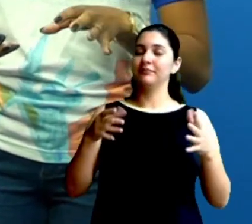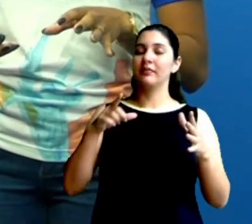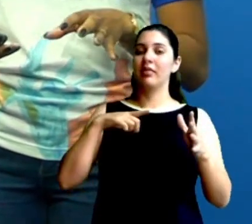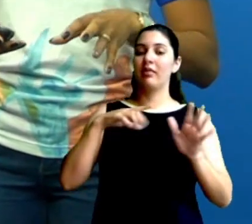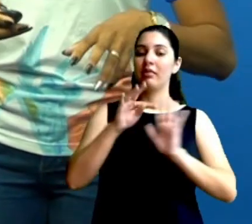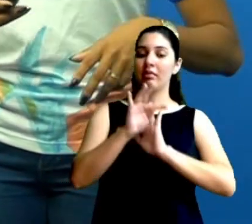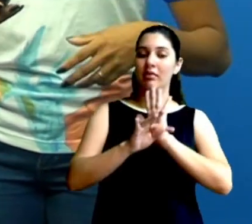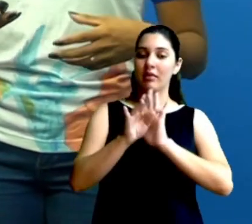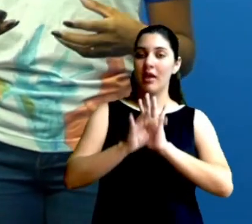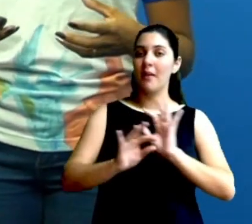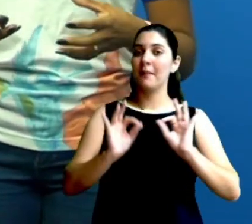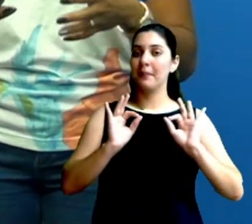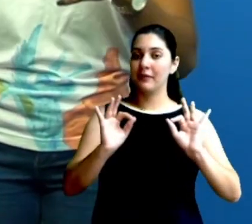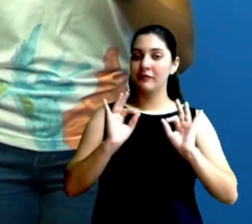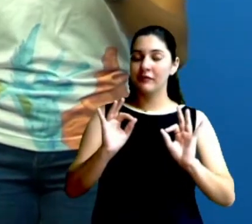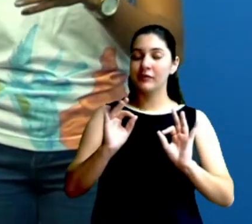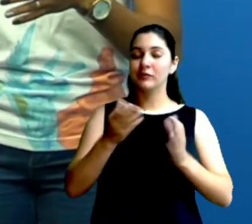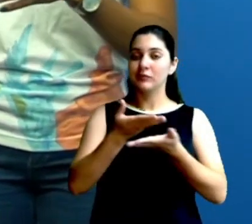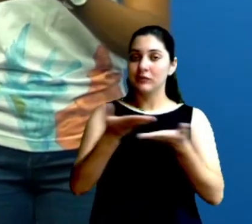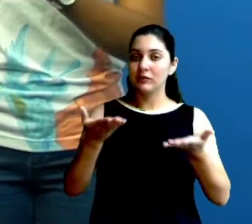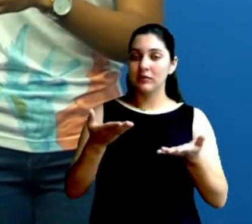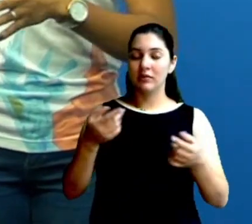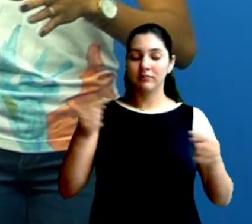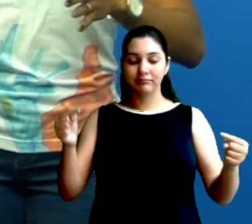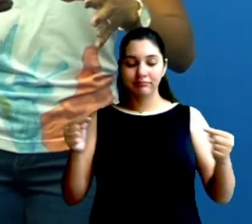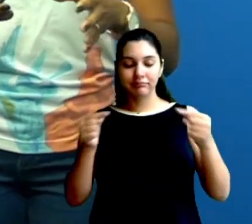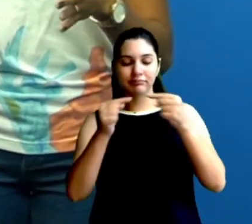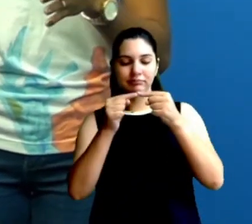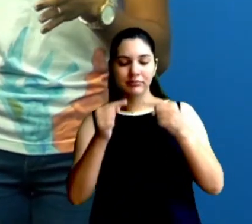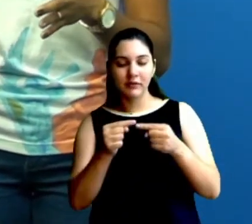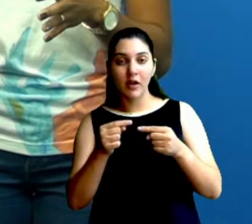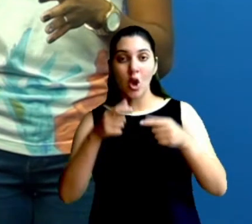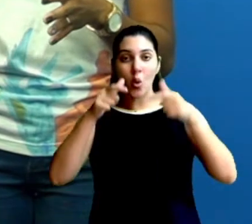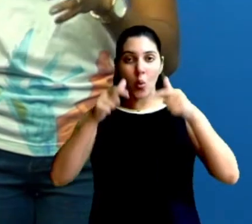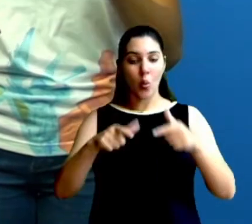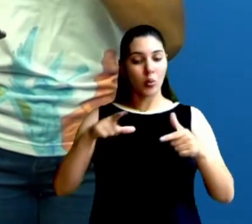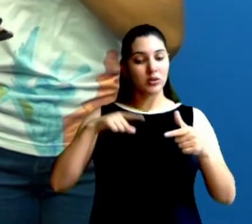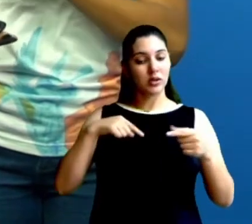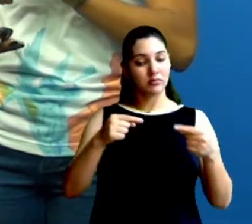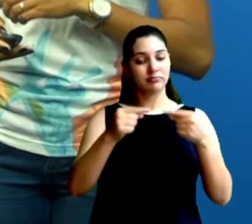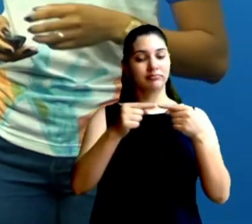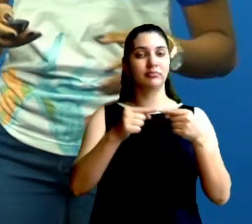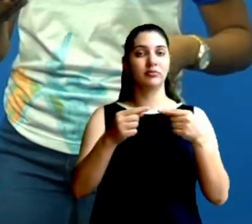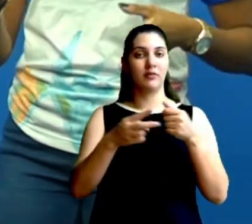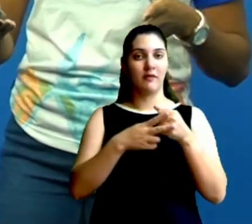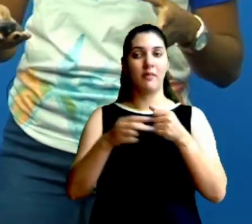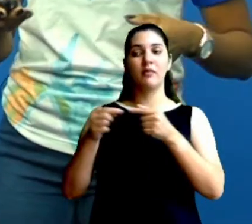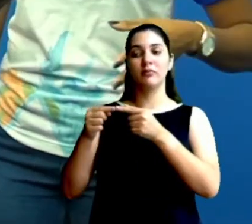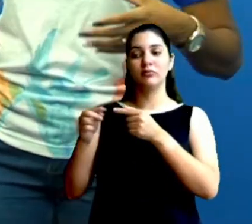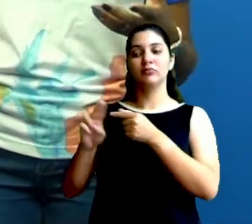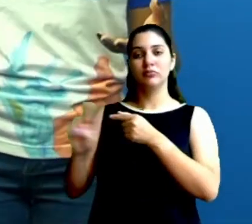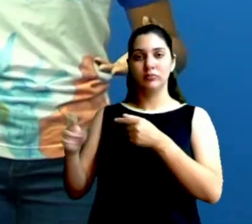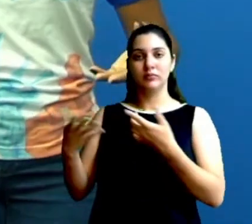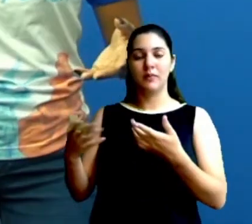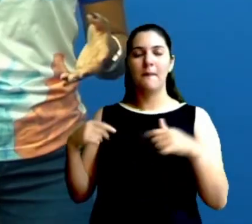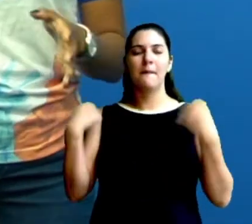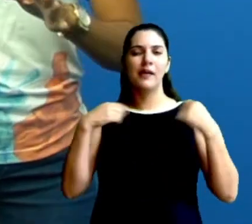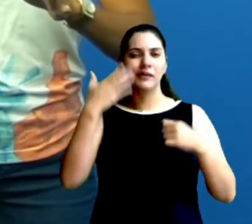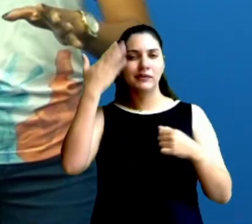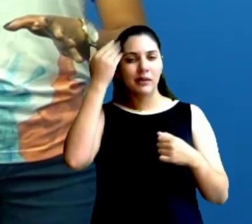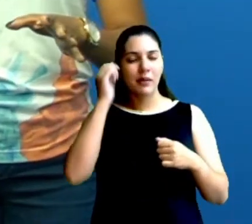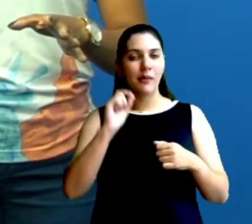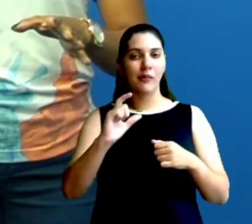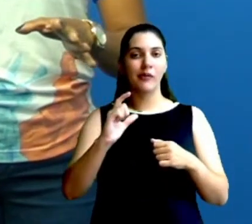são ótimos para que você vá identificando onde há essa concordância. Agora, a gente precisa saber mais um pouquinho,